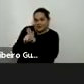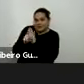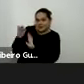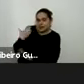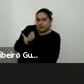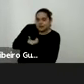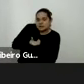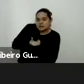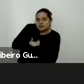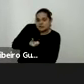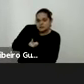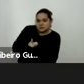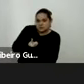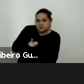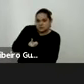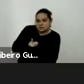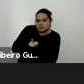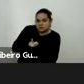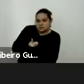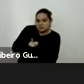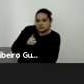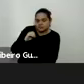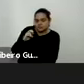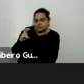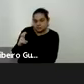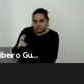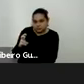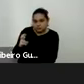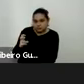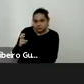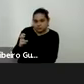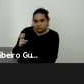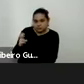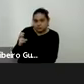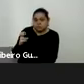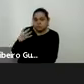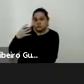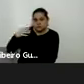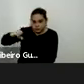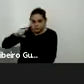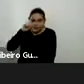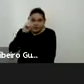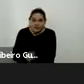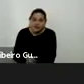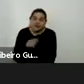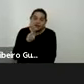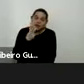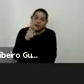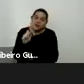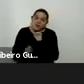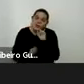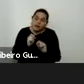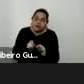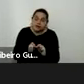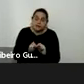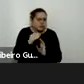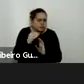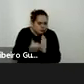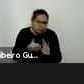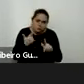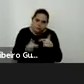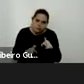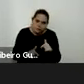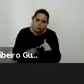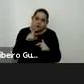605 de 49, era estabelecido que todo trabalho realizado em sábado, em domingos e